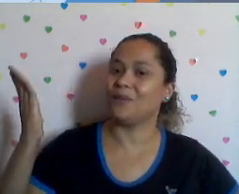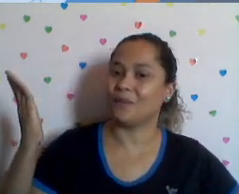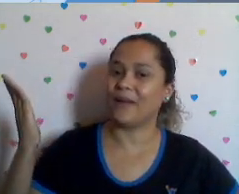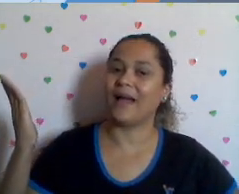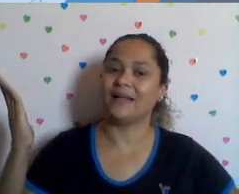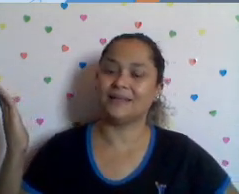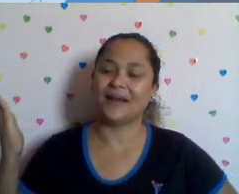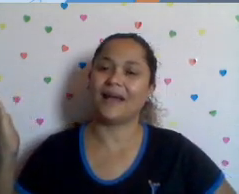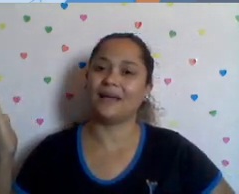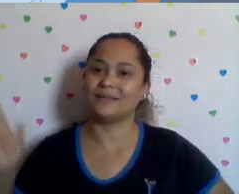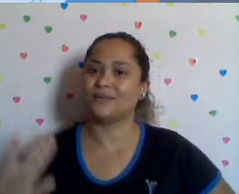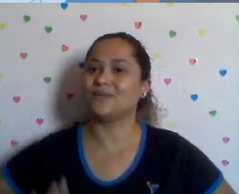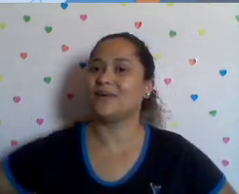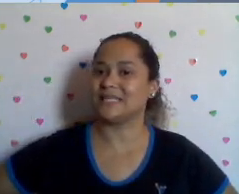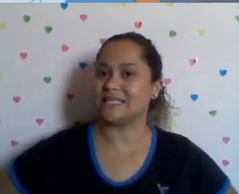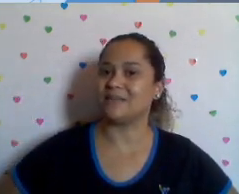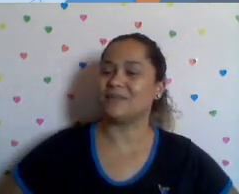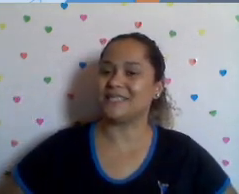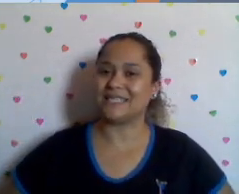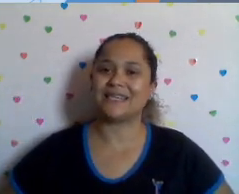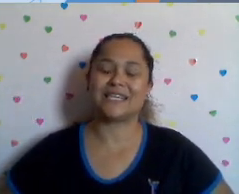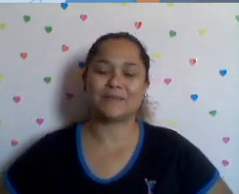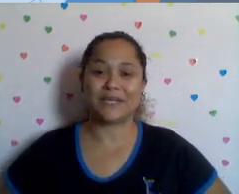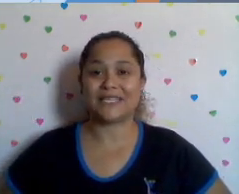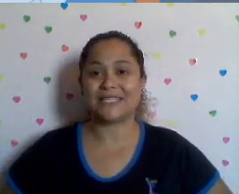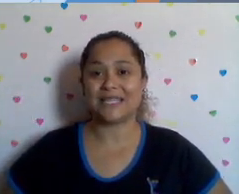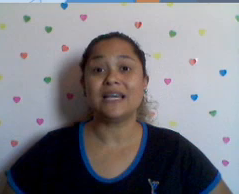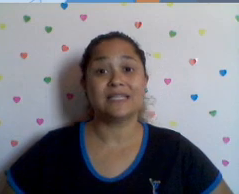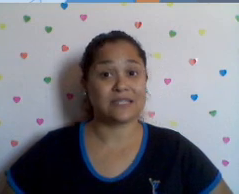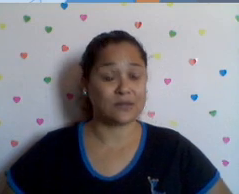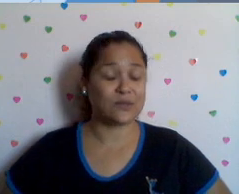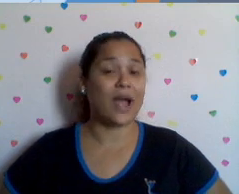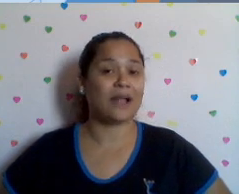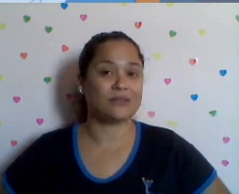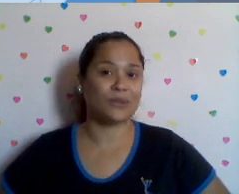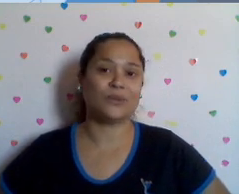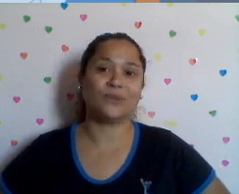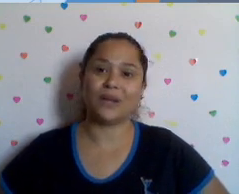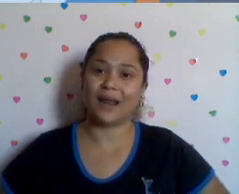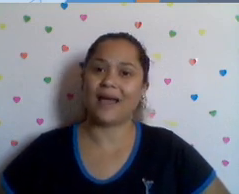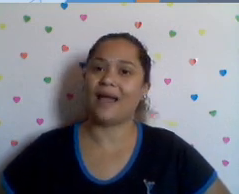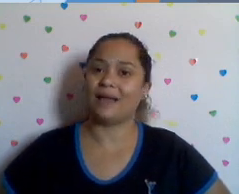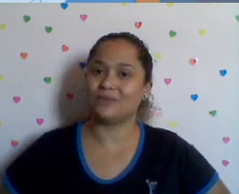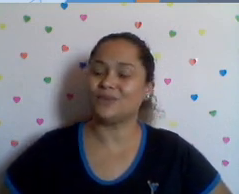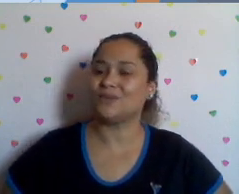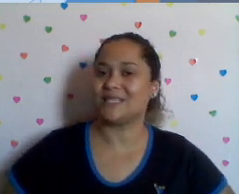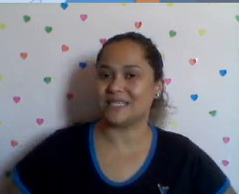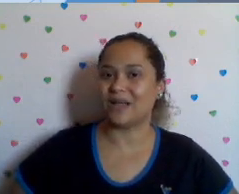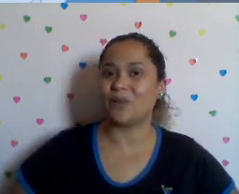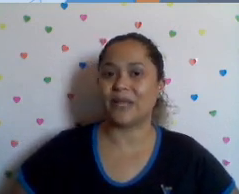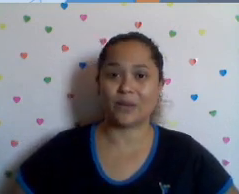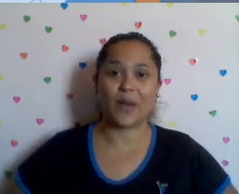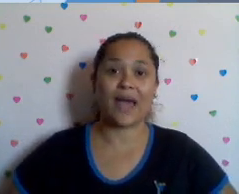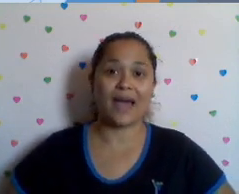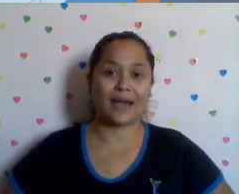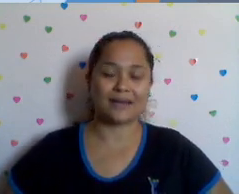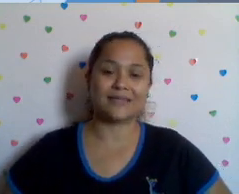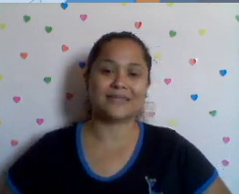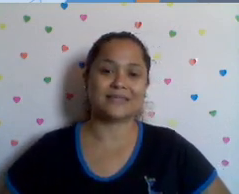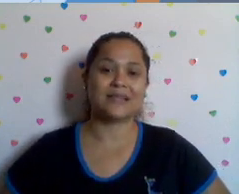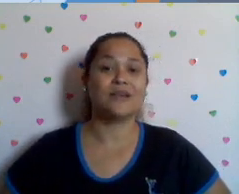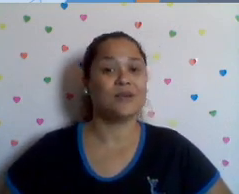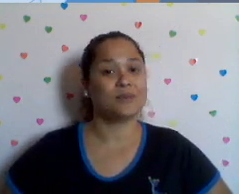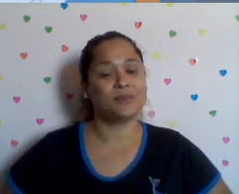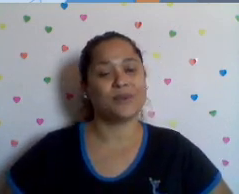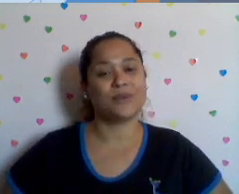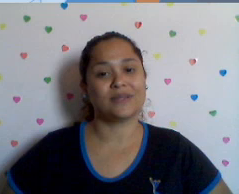O quadrado é sempre simples, seus quatro lados são